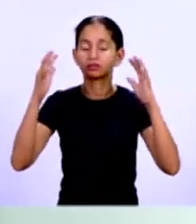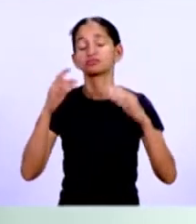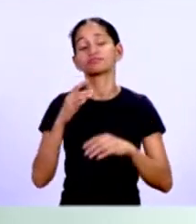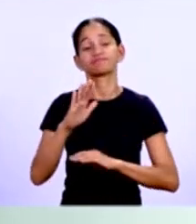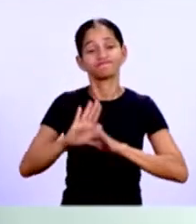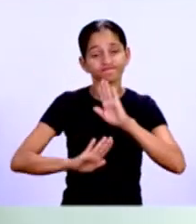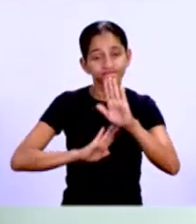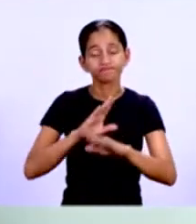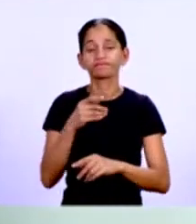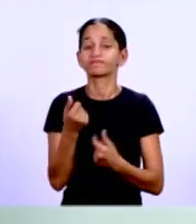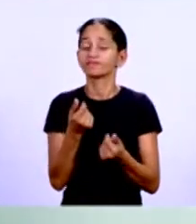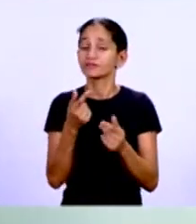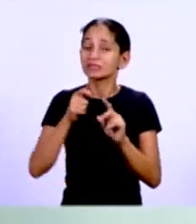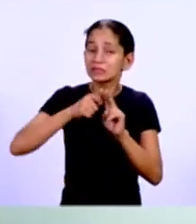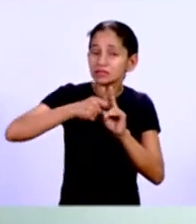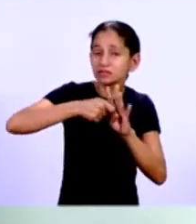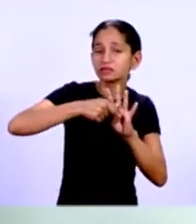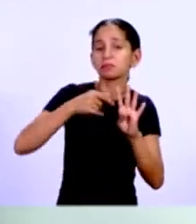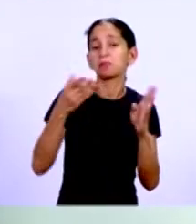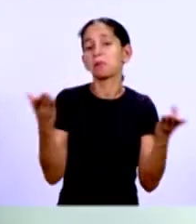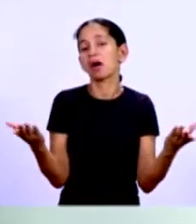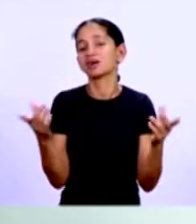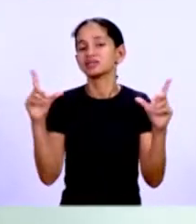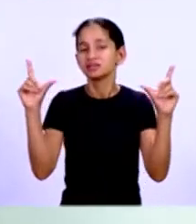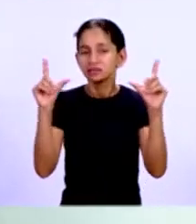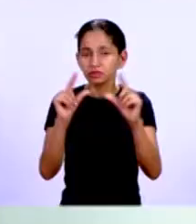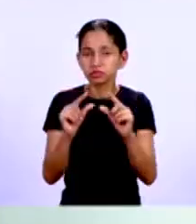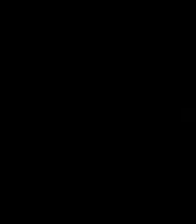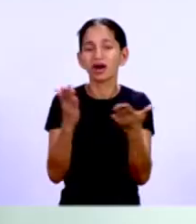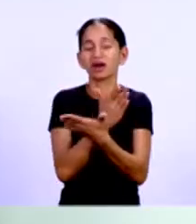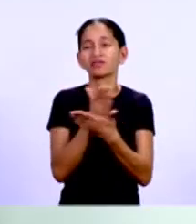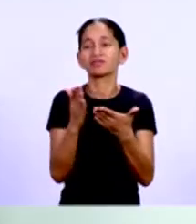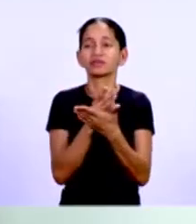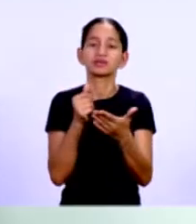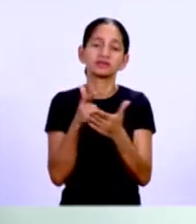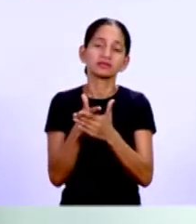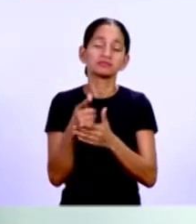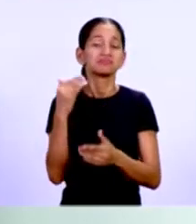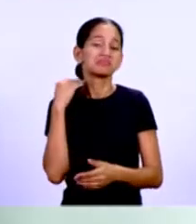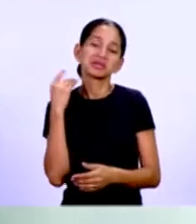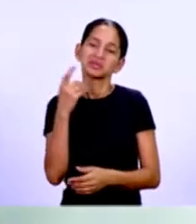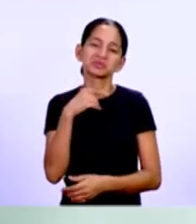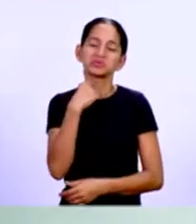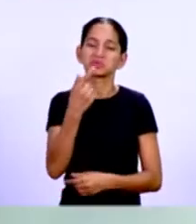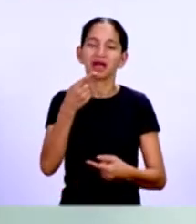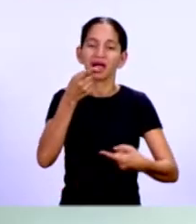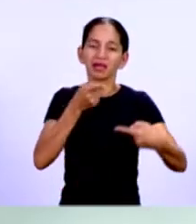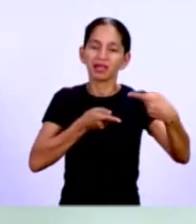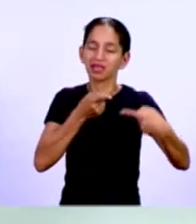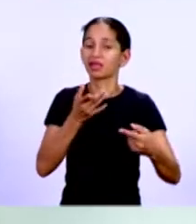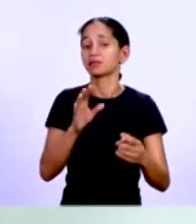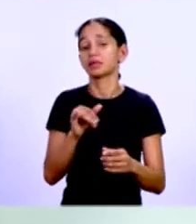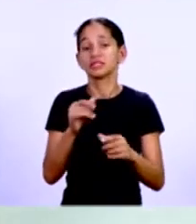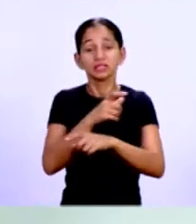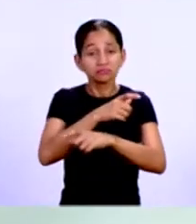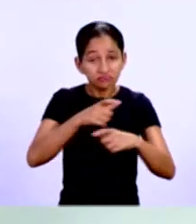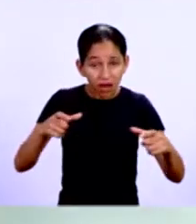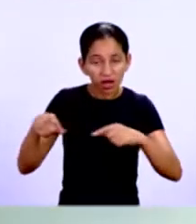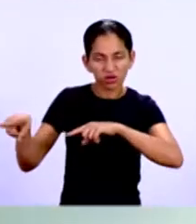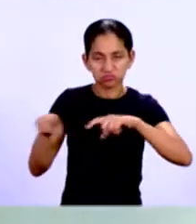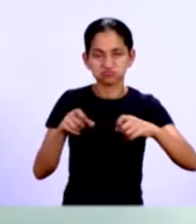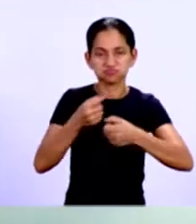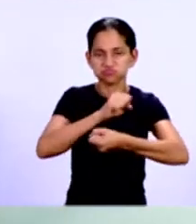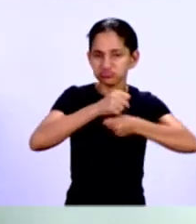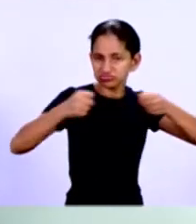para ele vai ser muito custoso fazer essa mitigação, então ele acaba não comprando esse produto do banco. Mas à medida que o produtor é maior, ele tem